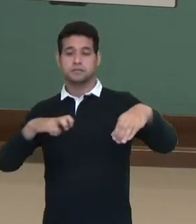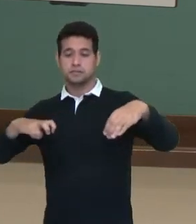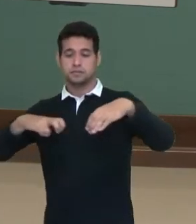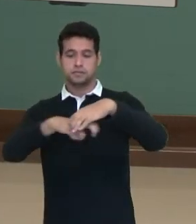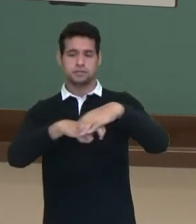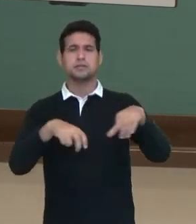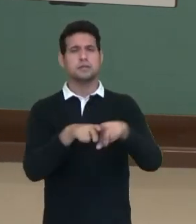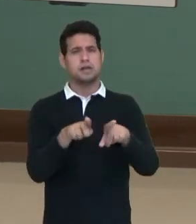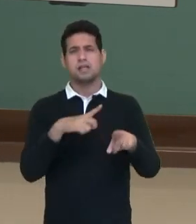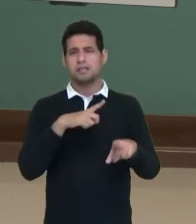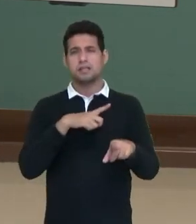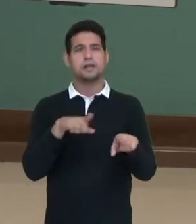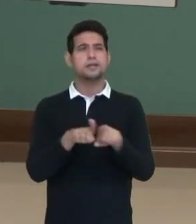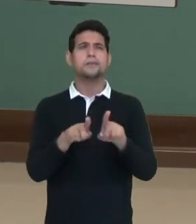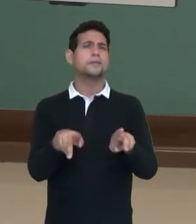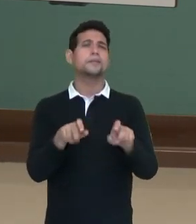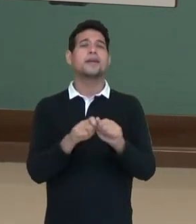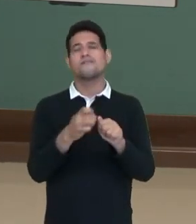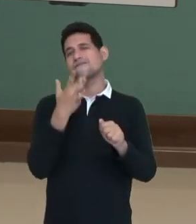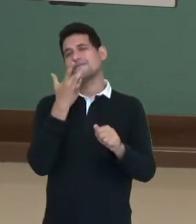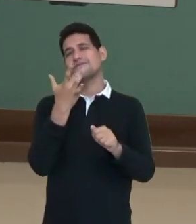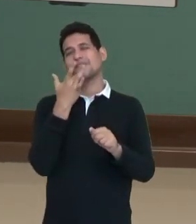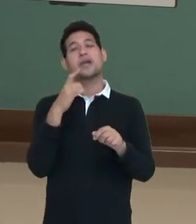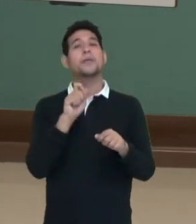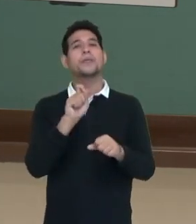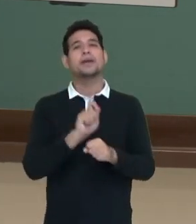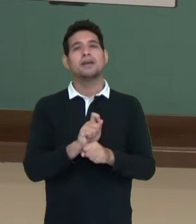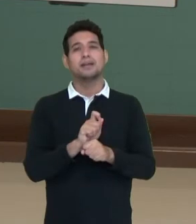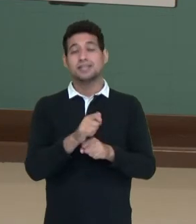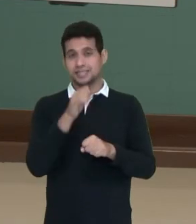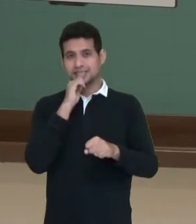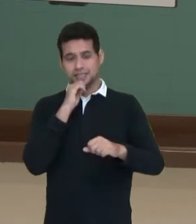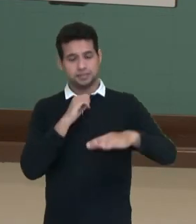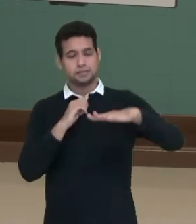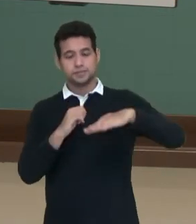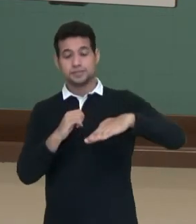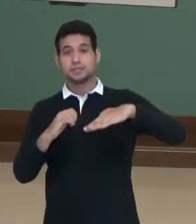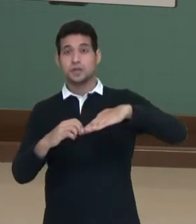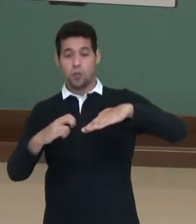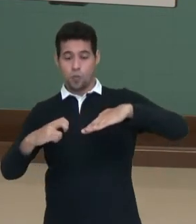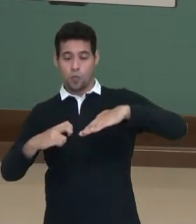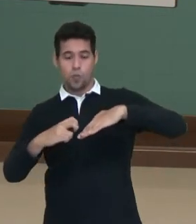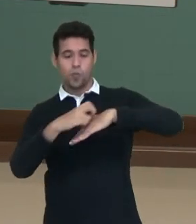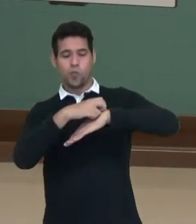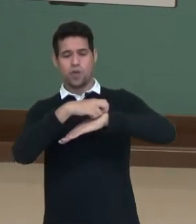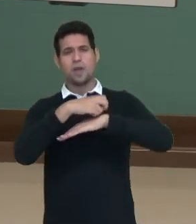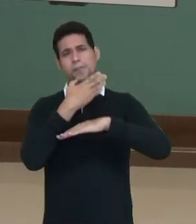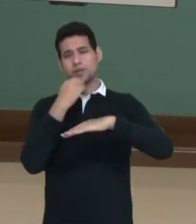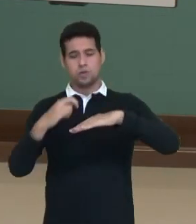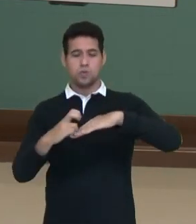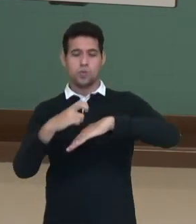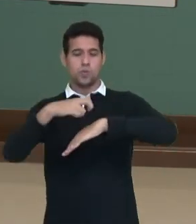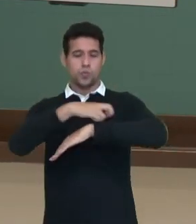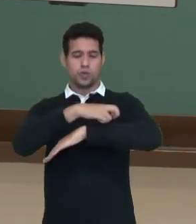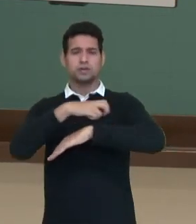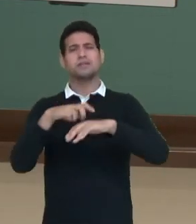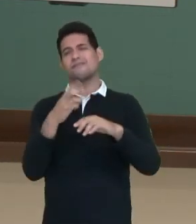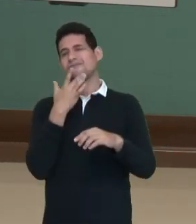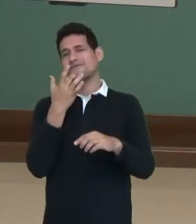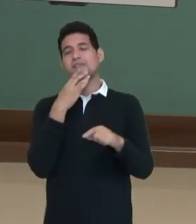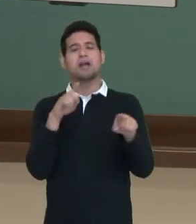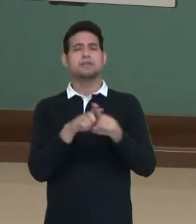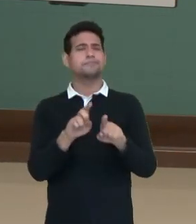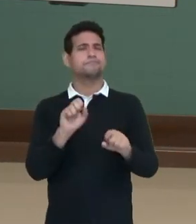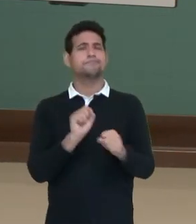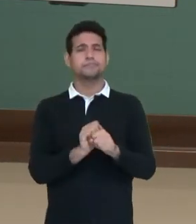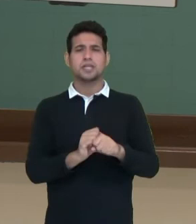né? Ali na garagem, para que facilite ali então, né? O deslocamento do carro, para que as rodas facilitem,